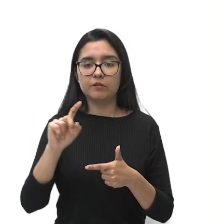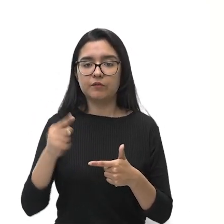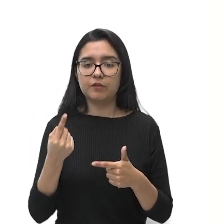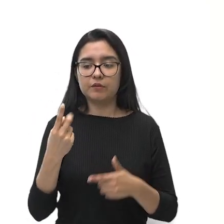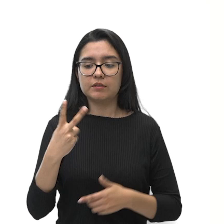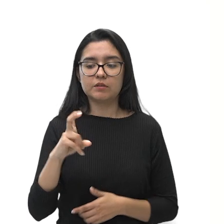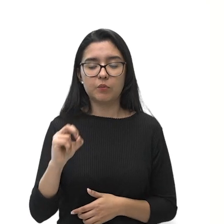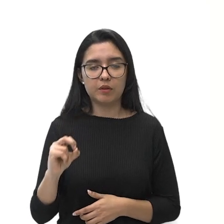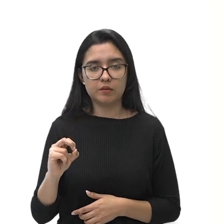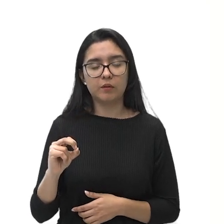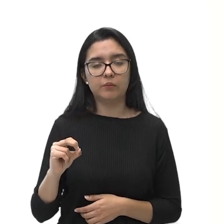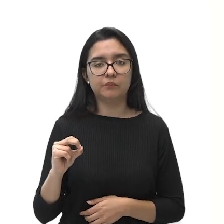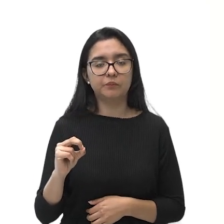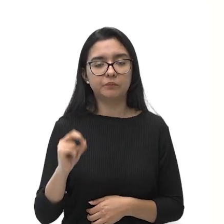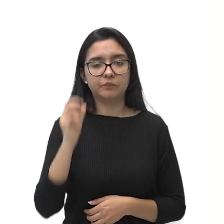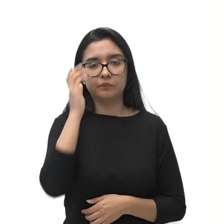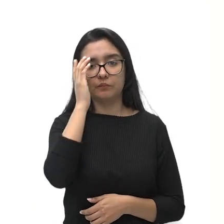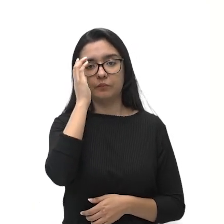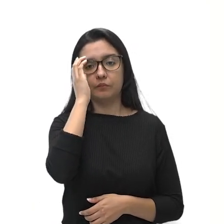35,50,